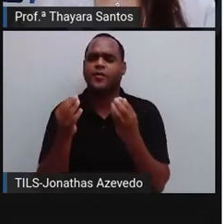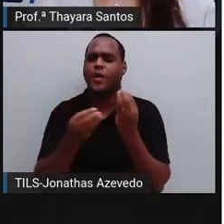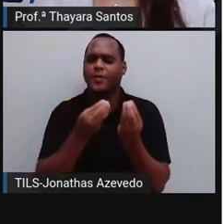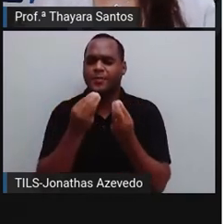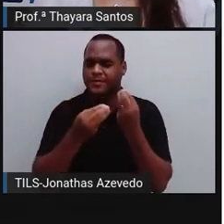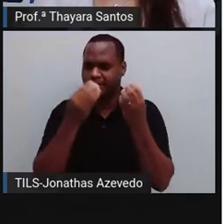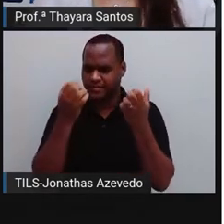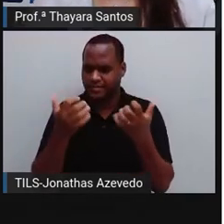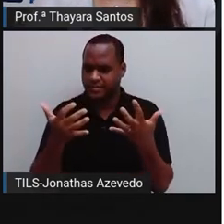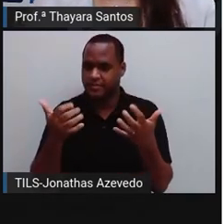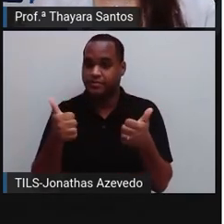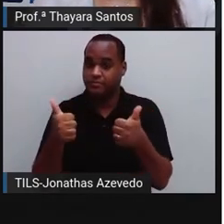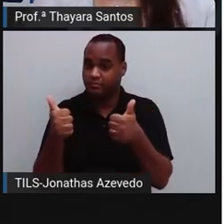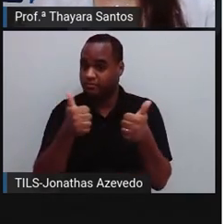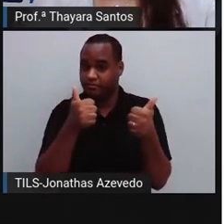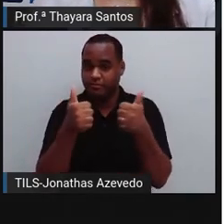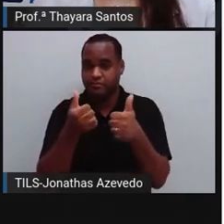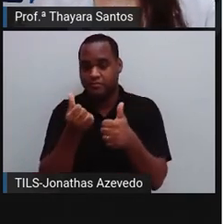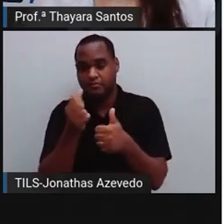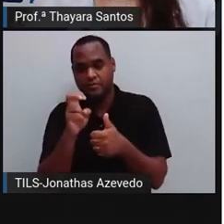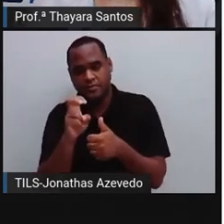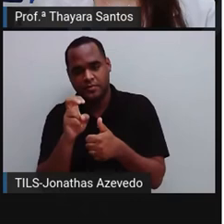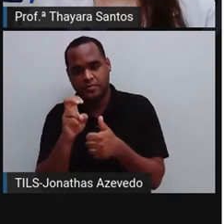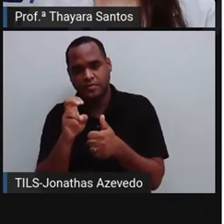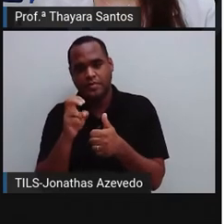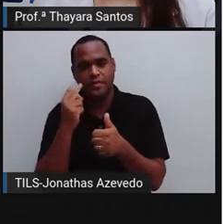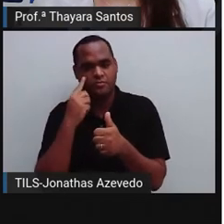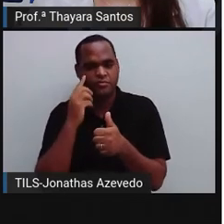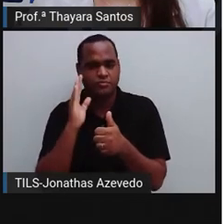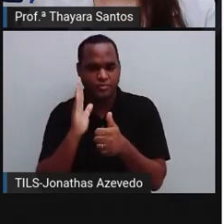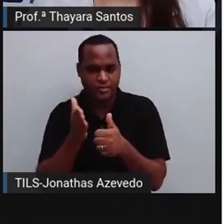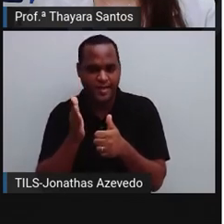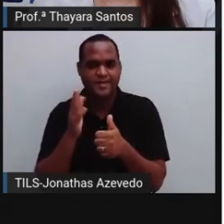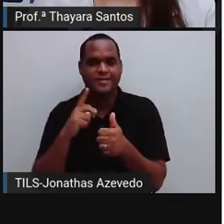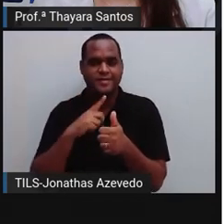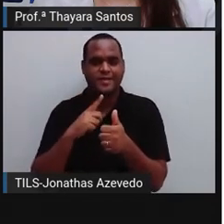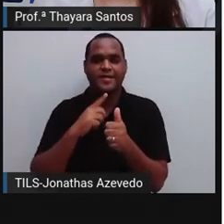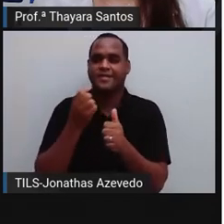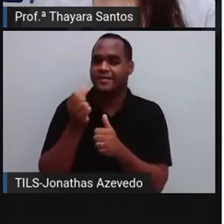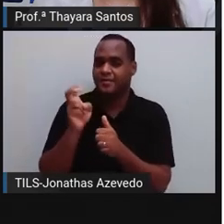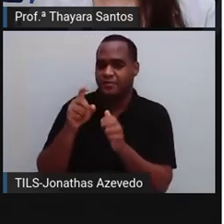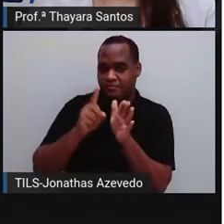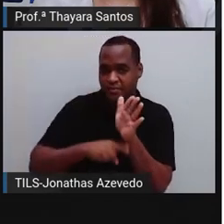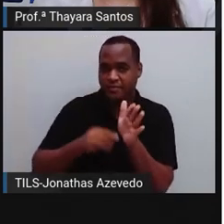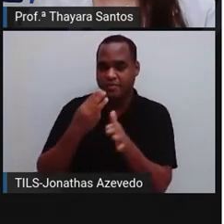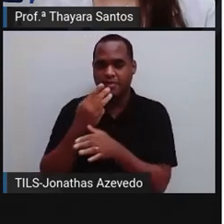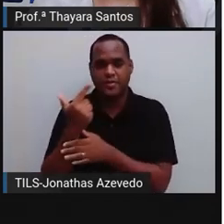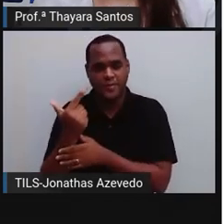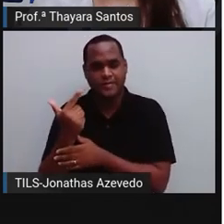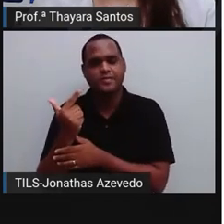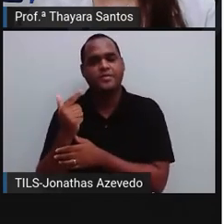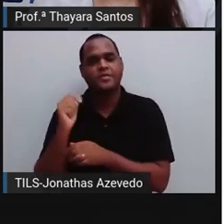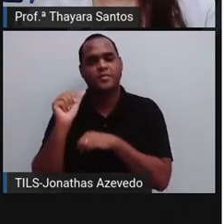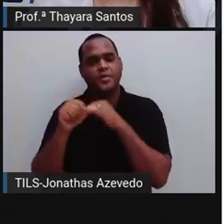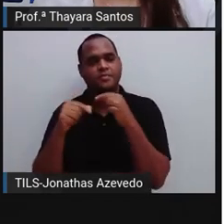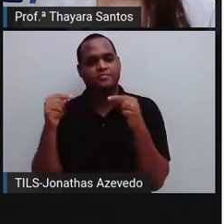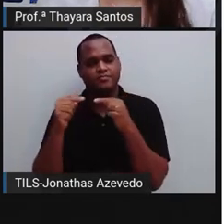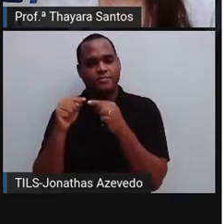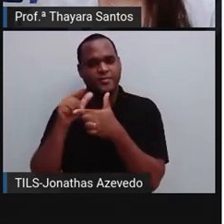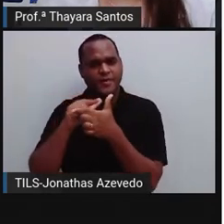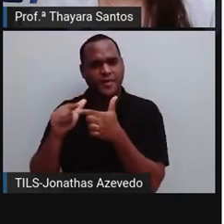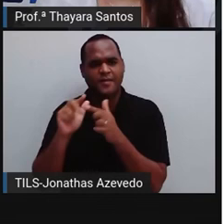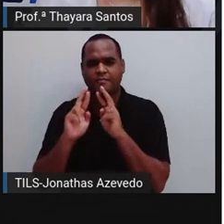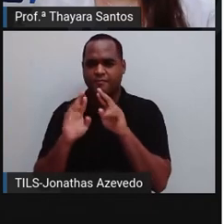Como é que a gente faz isso? Pega os 65 que a gente já tem, diminui 32, depois divide